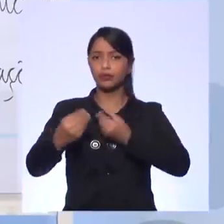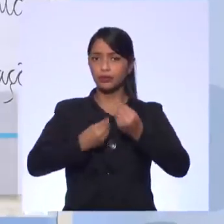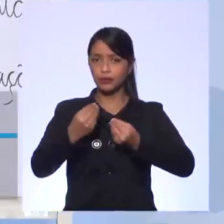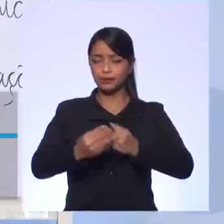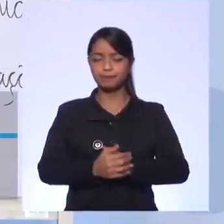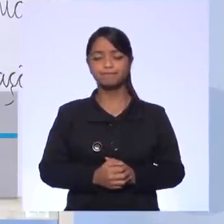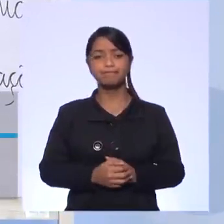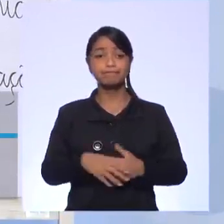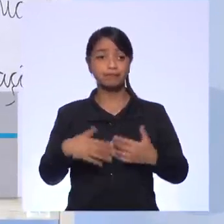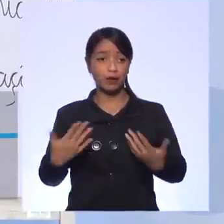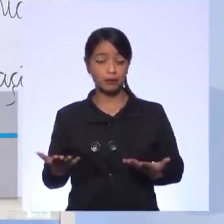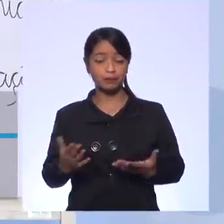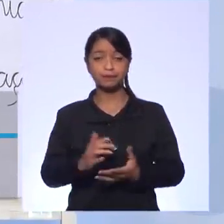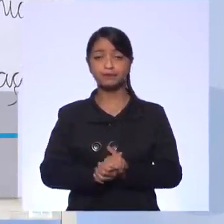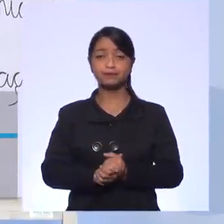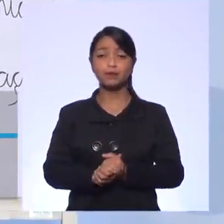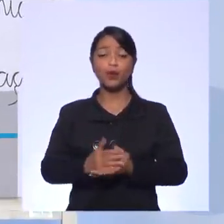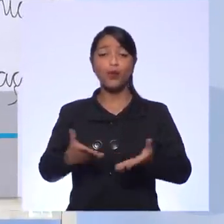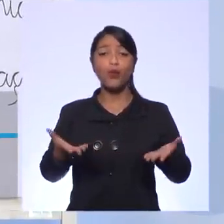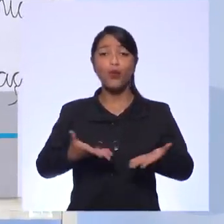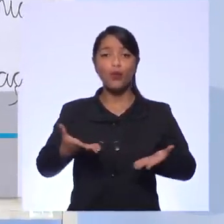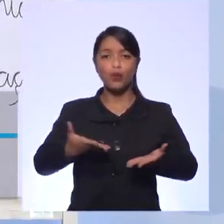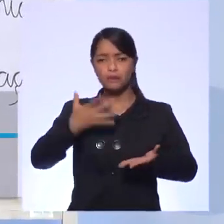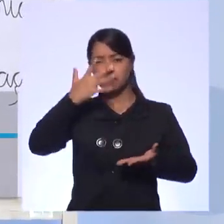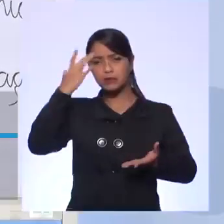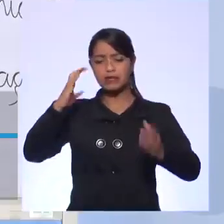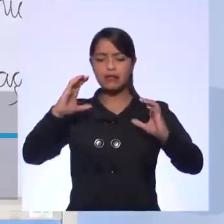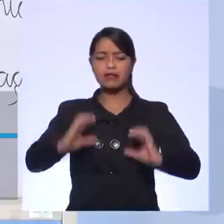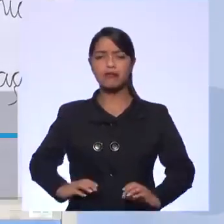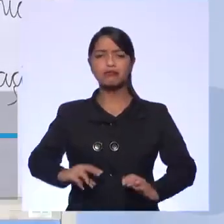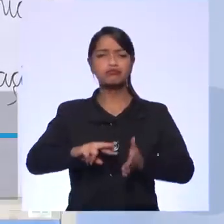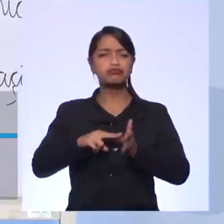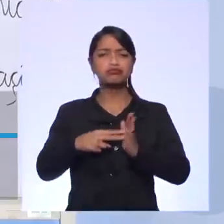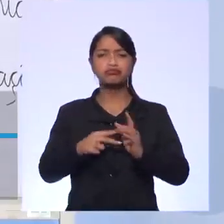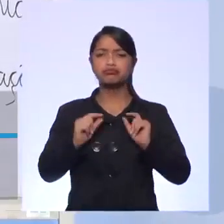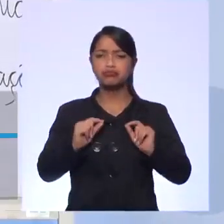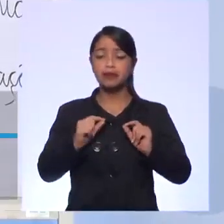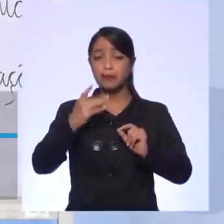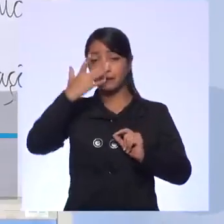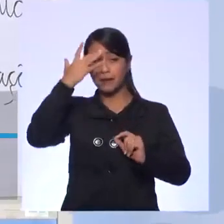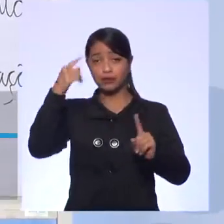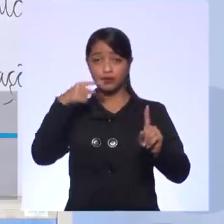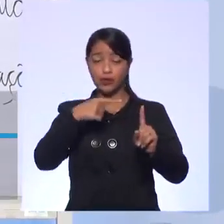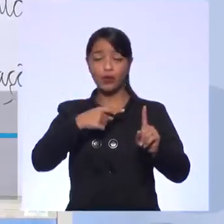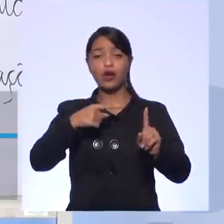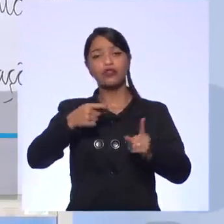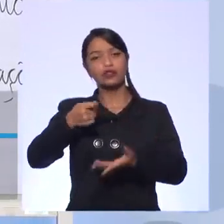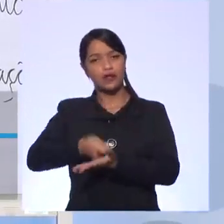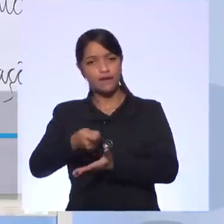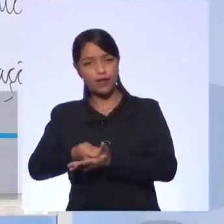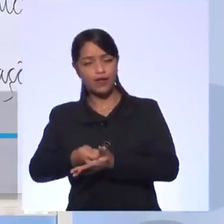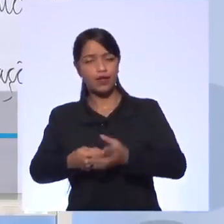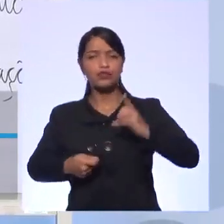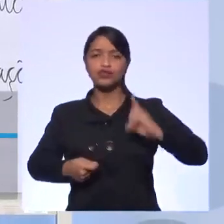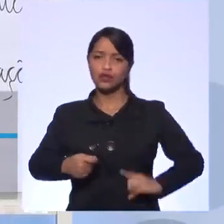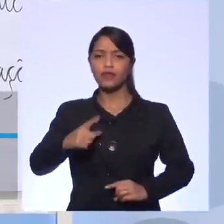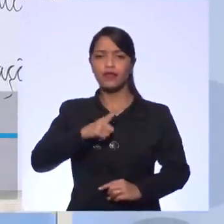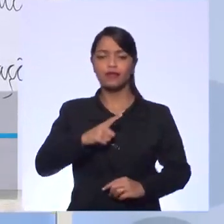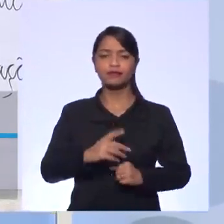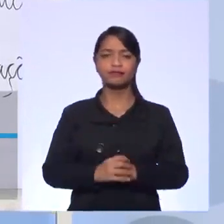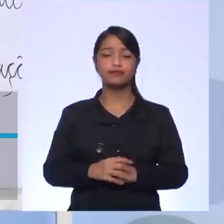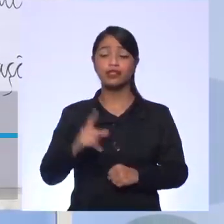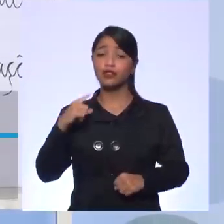que é ser um cidadão hoje? Hoje o cidadão ele tem direitos e deveres. Todos nós somos considerados